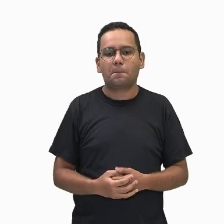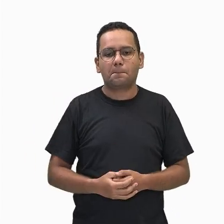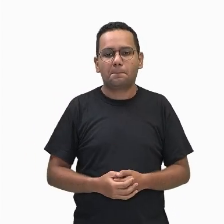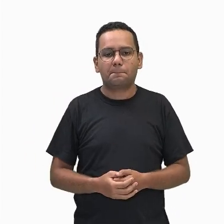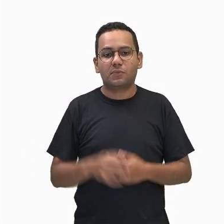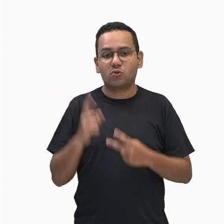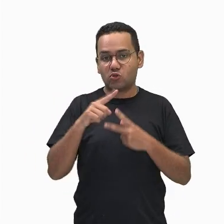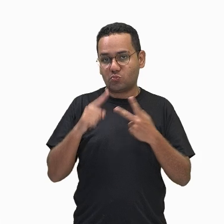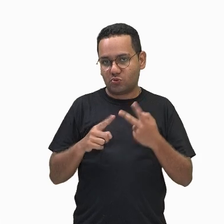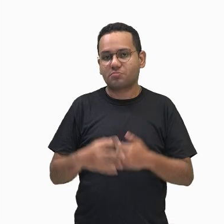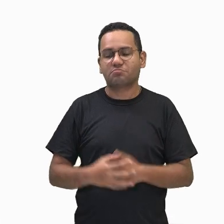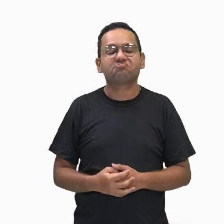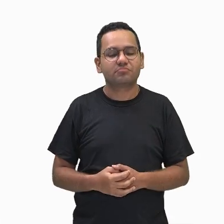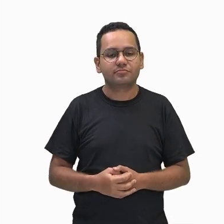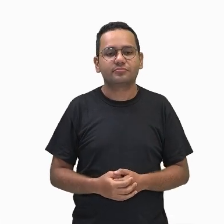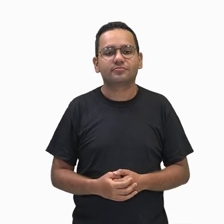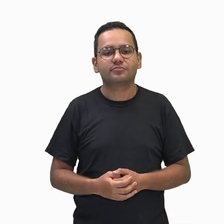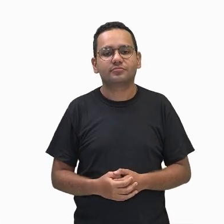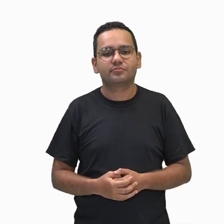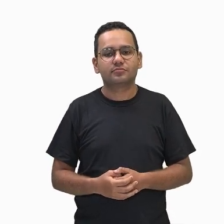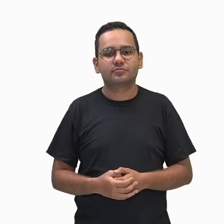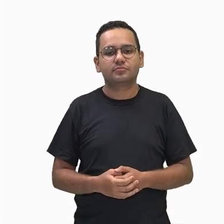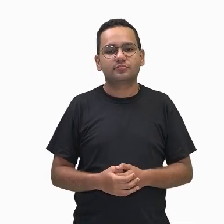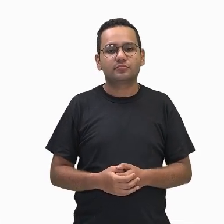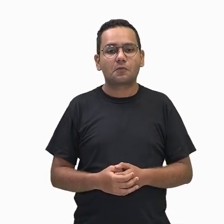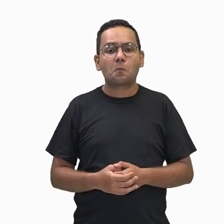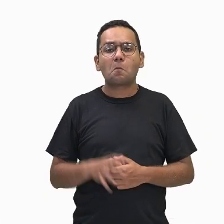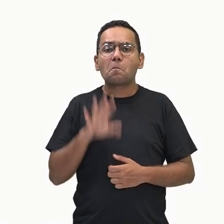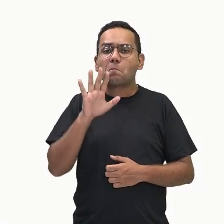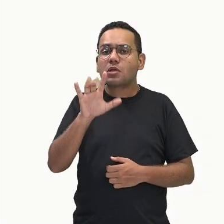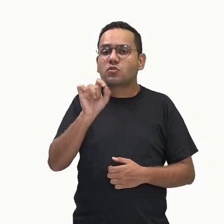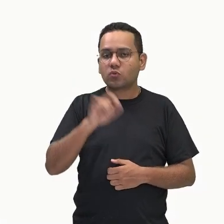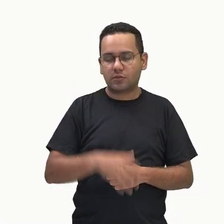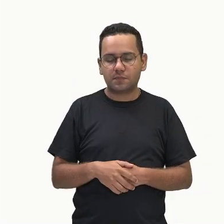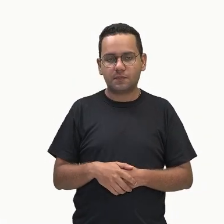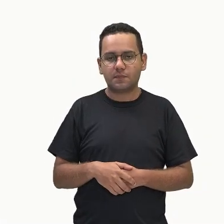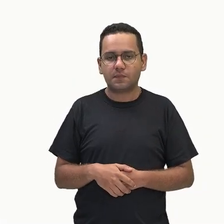misturas. As misturas são combinações,